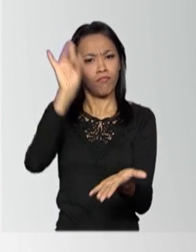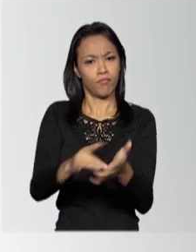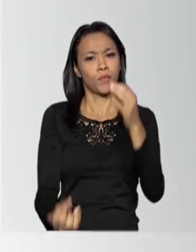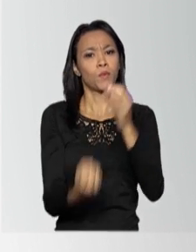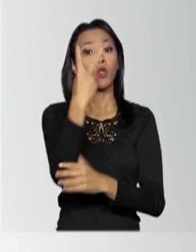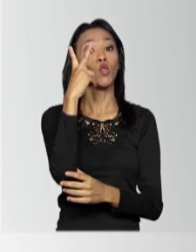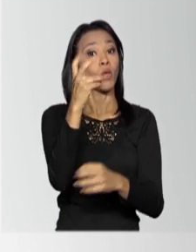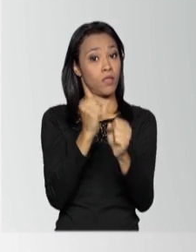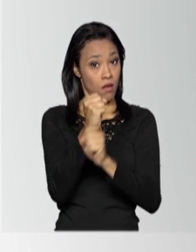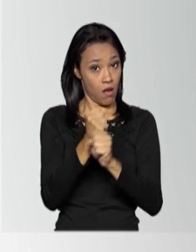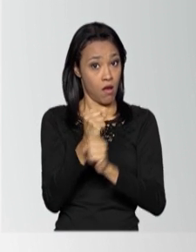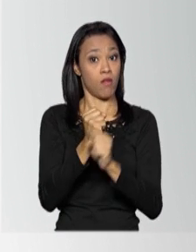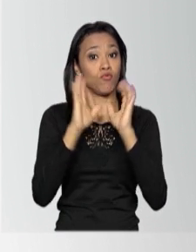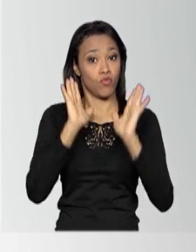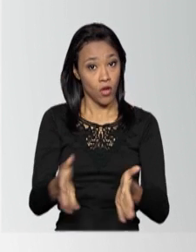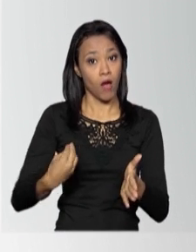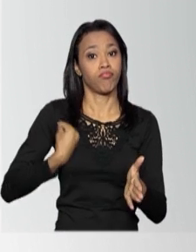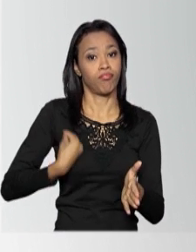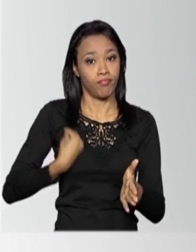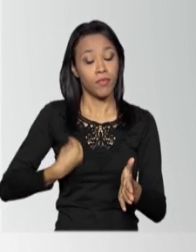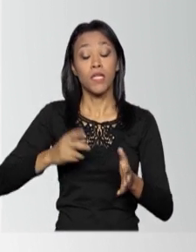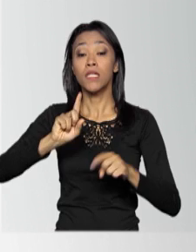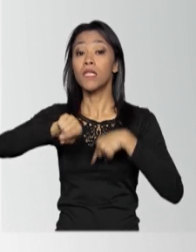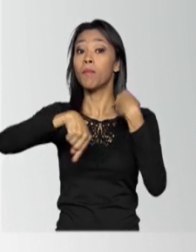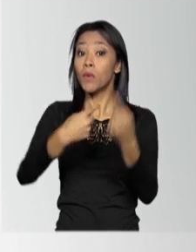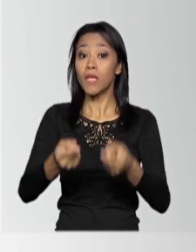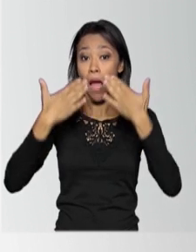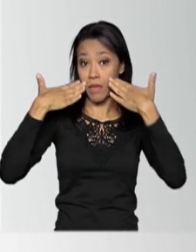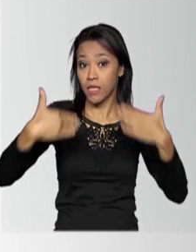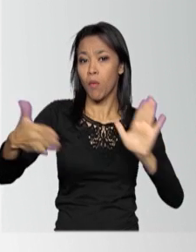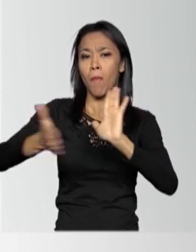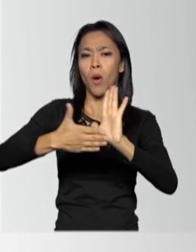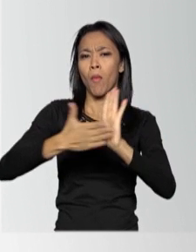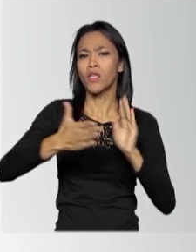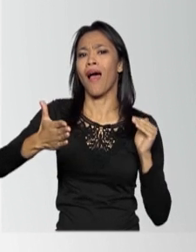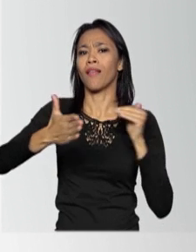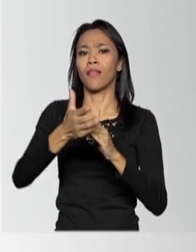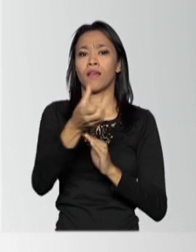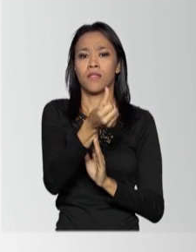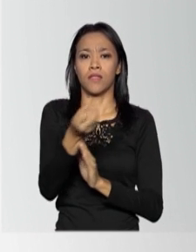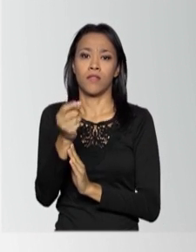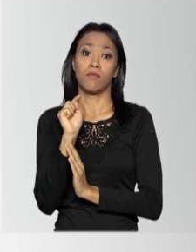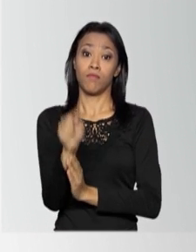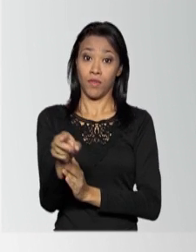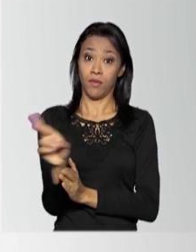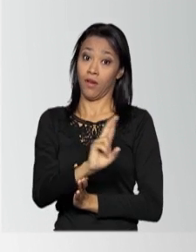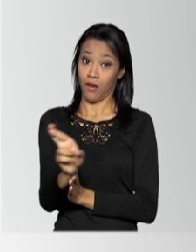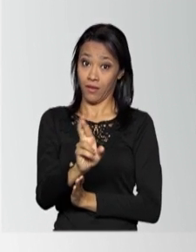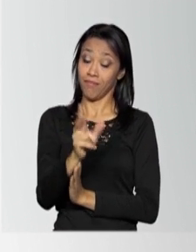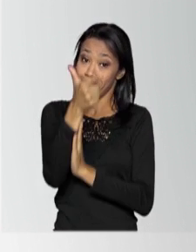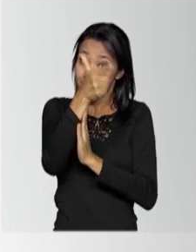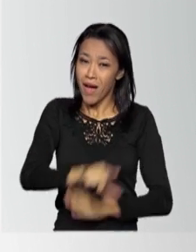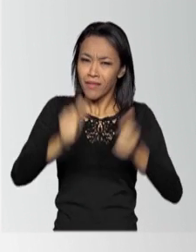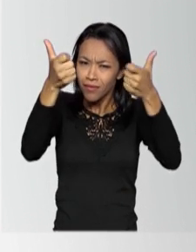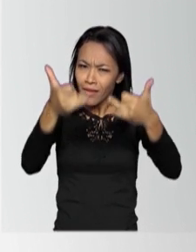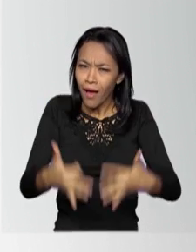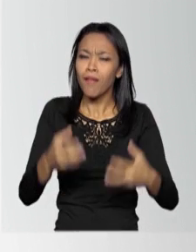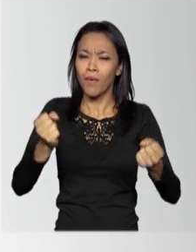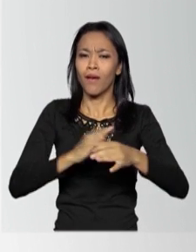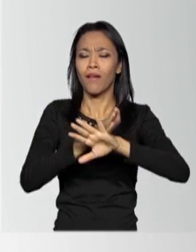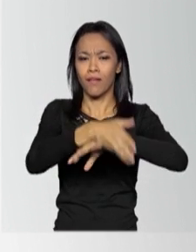há 2 anos no mínimo e apresentar uma proposta de até R$ 600 mil. Saiba mais em